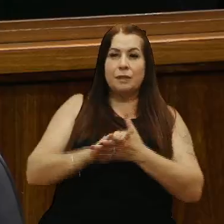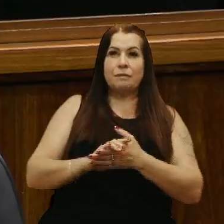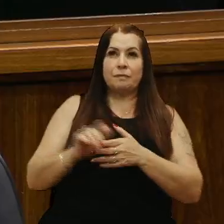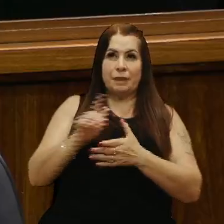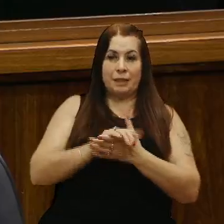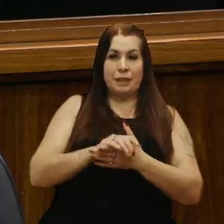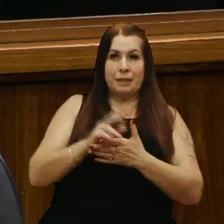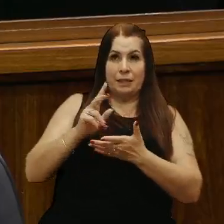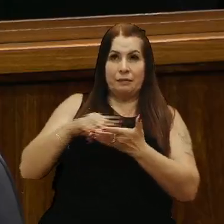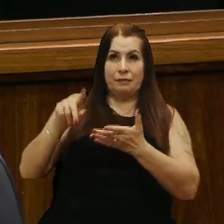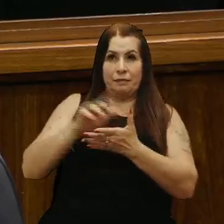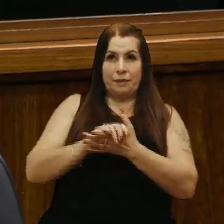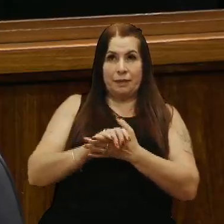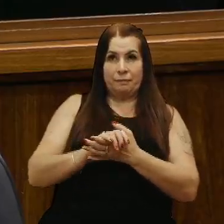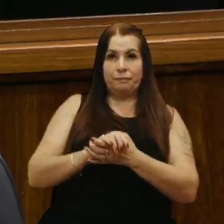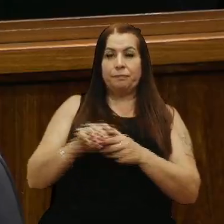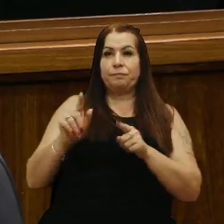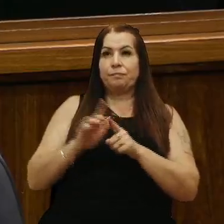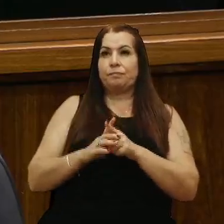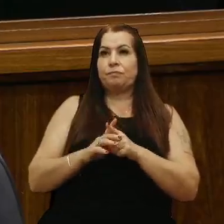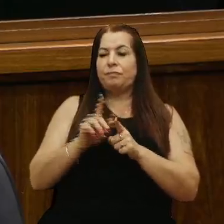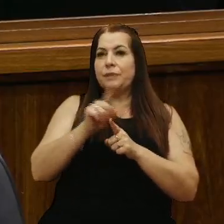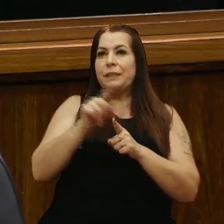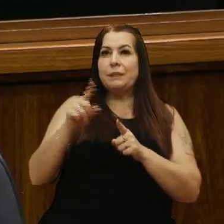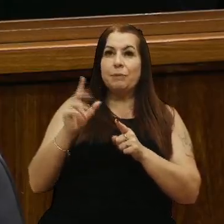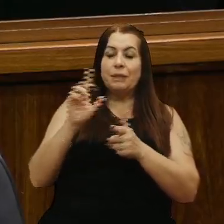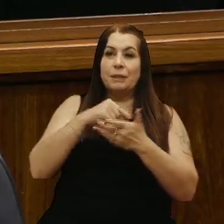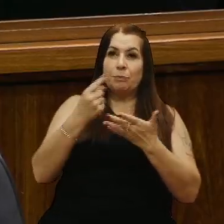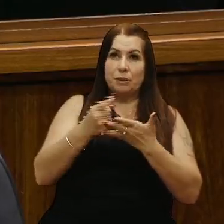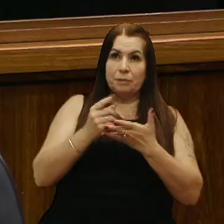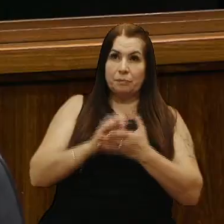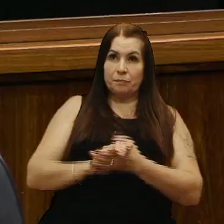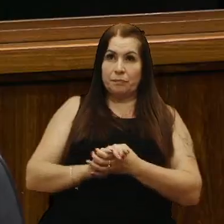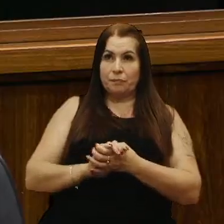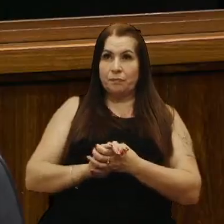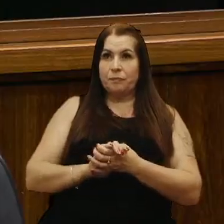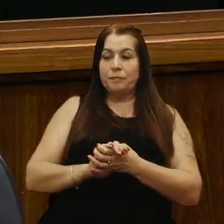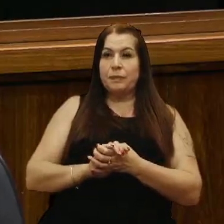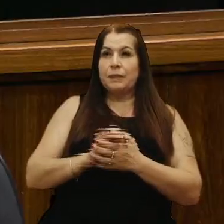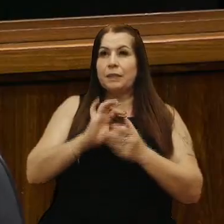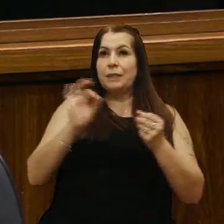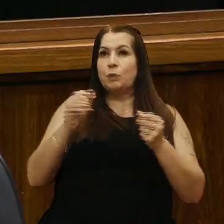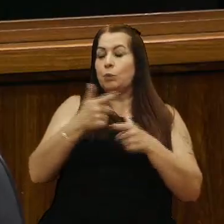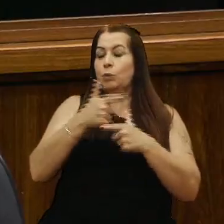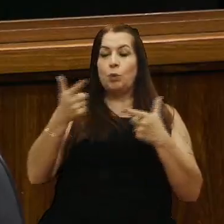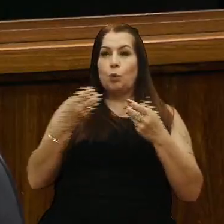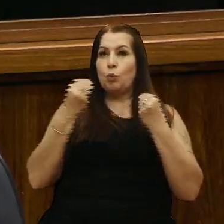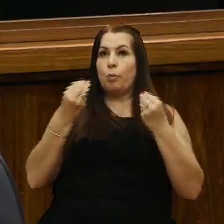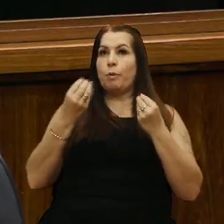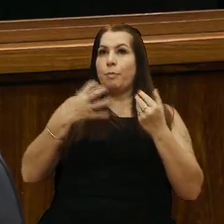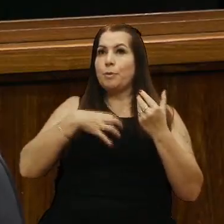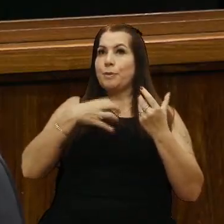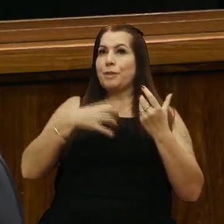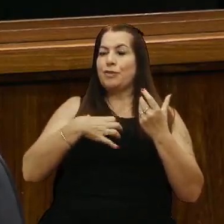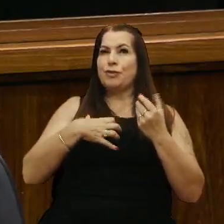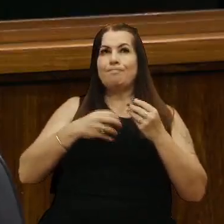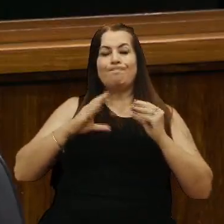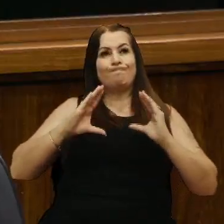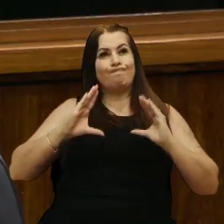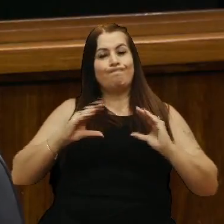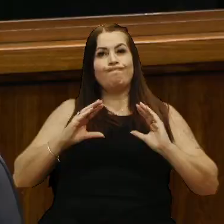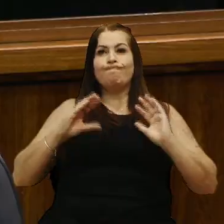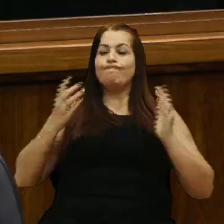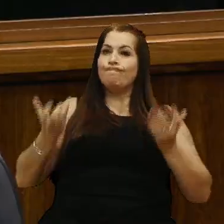a realidade das necessidades reais da vida das pessoas. Então, não tem como eu me sentir